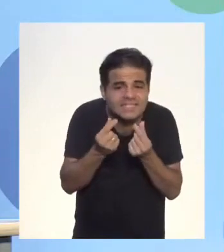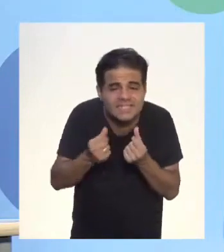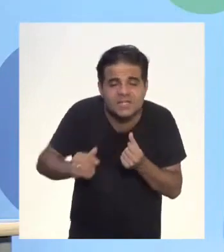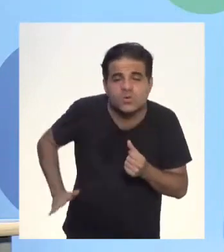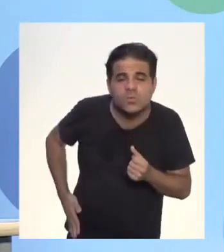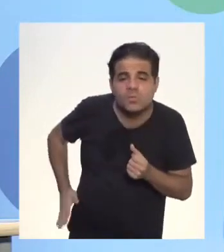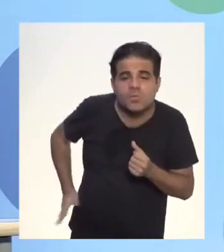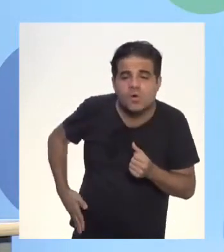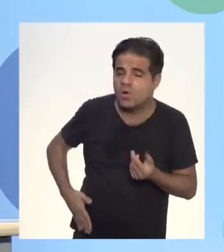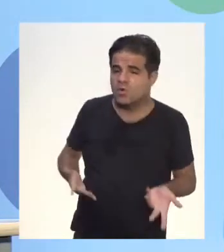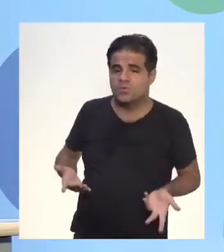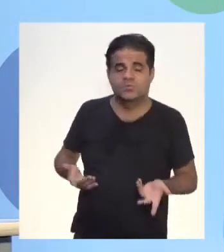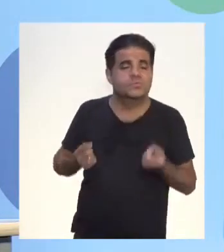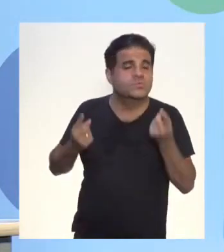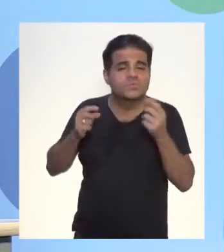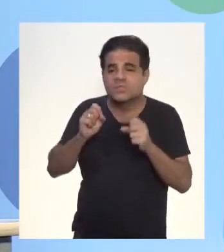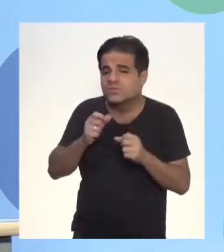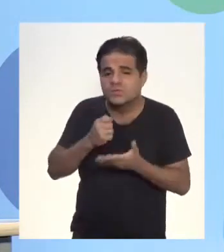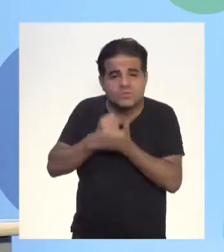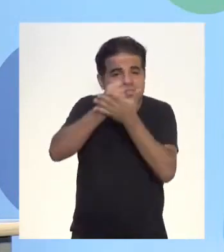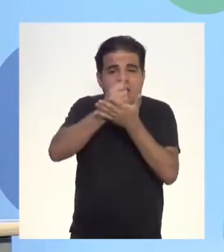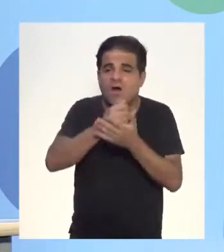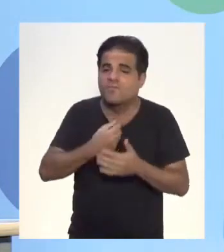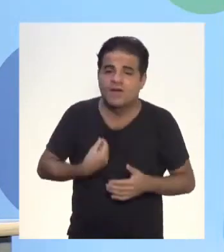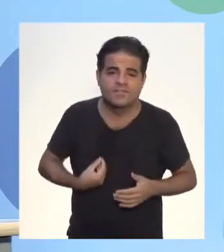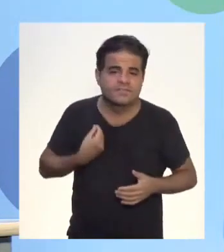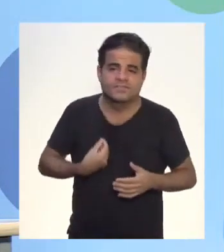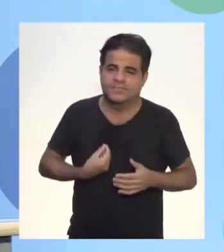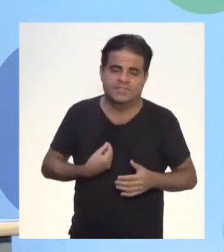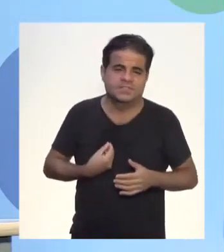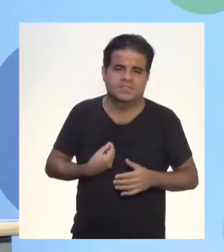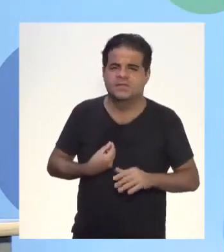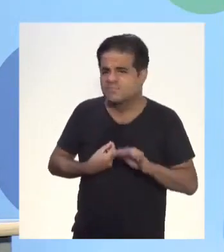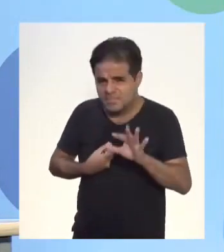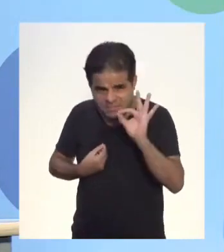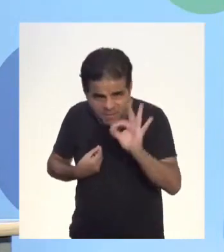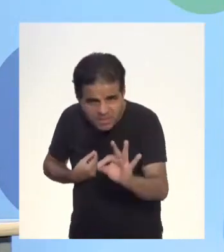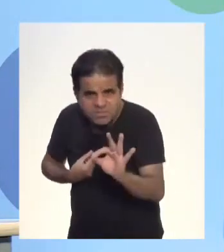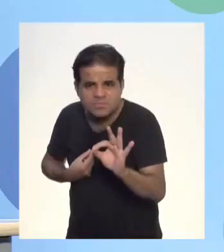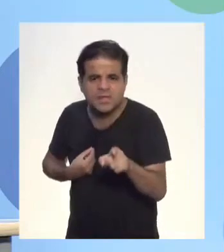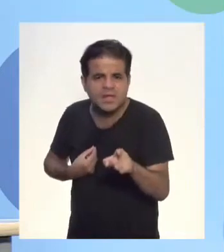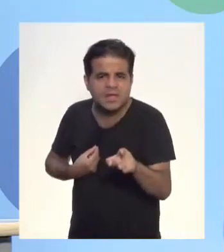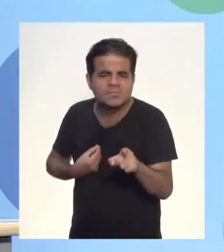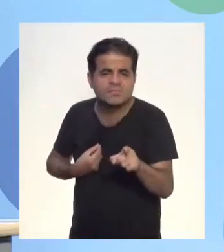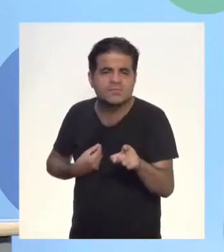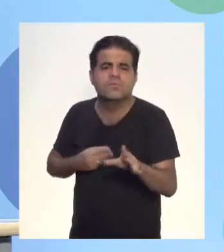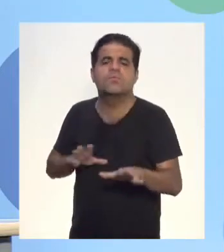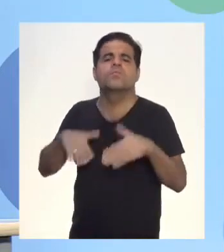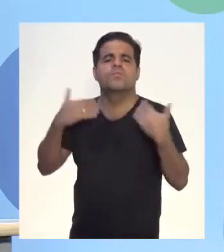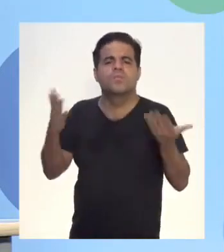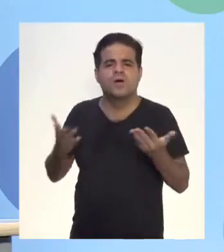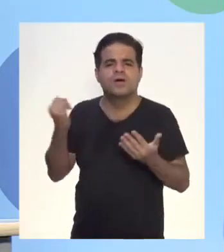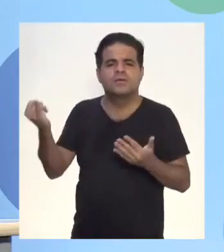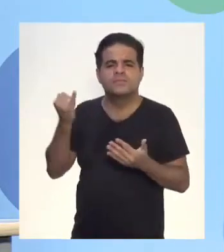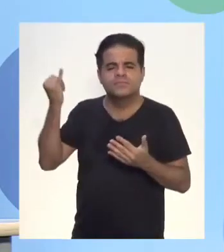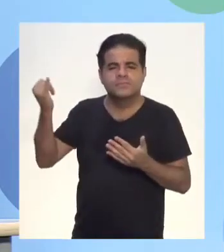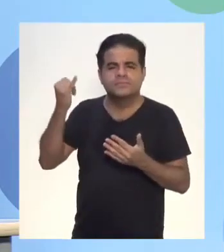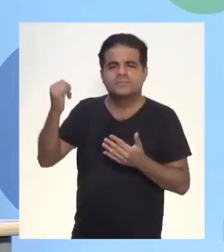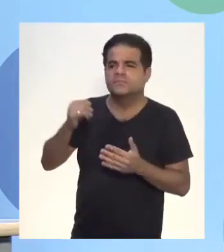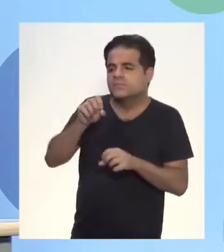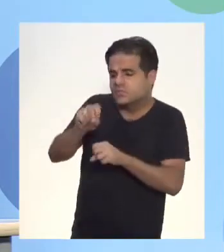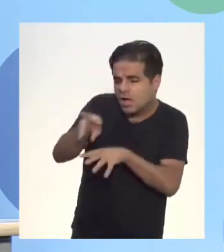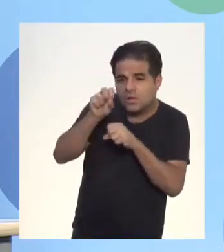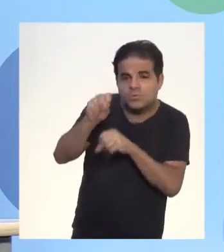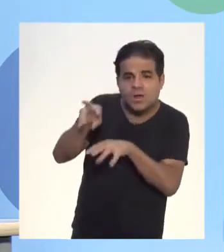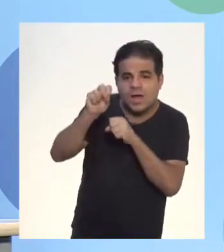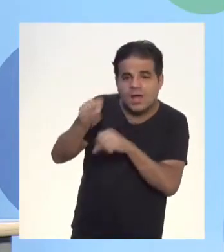bolso, né? A educação não salva vidas. Mas será que é isso mesmo, né? Qual é a importância da